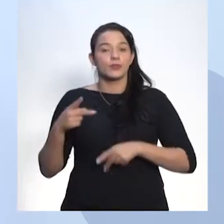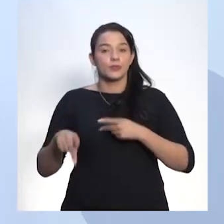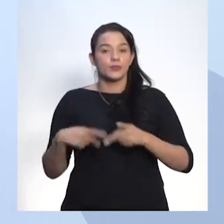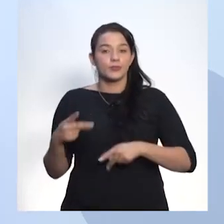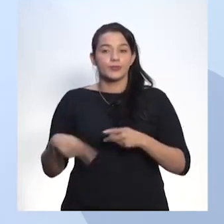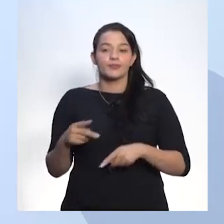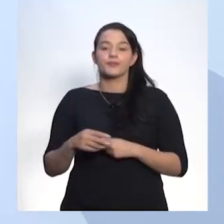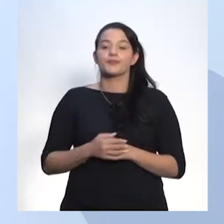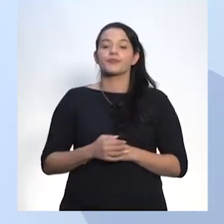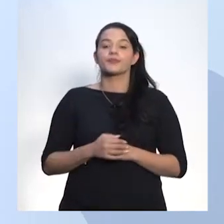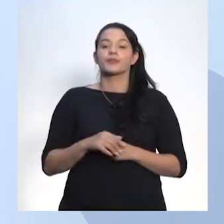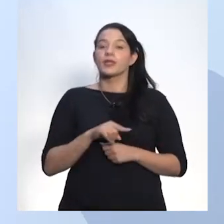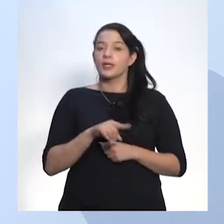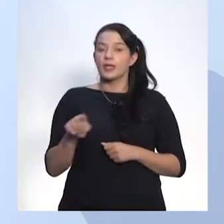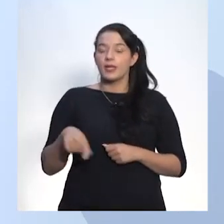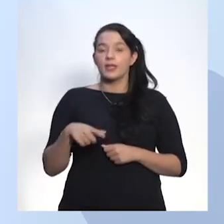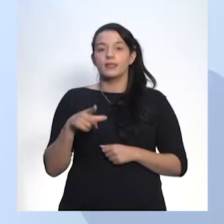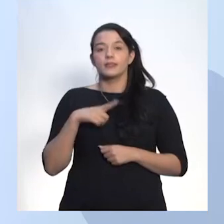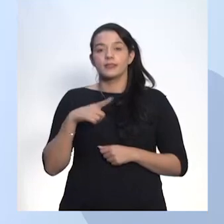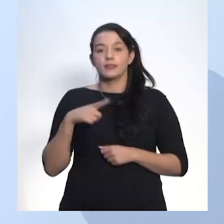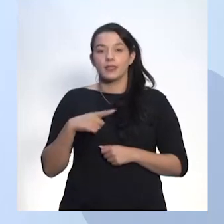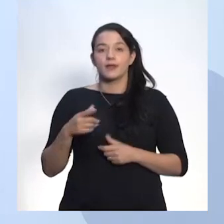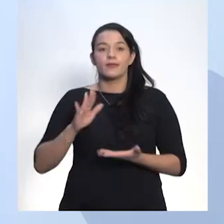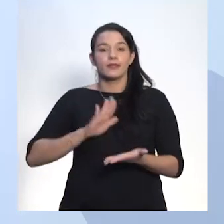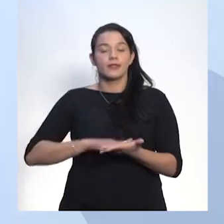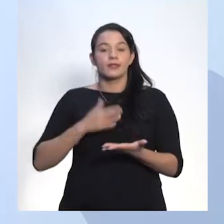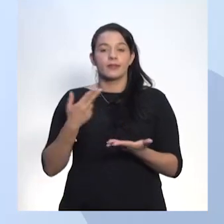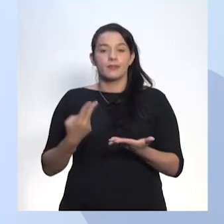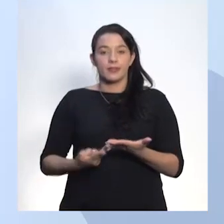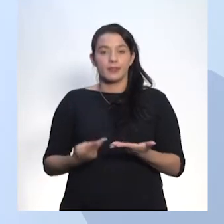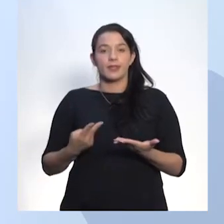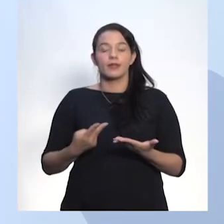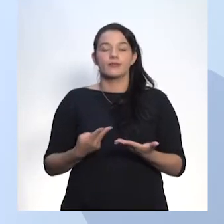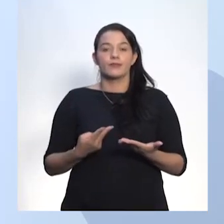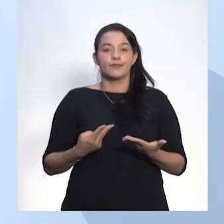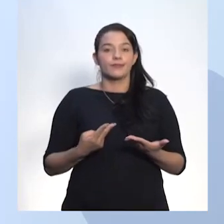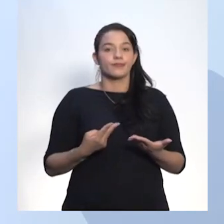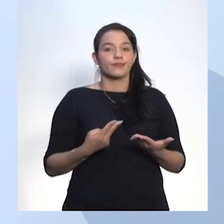populares, eles foram interpretados como